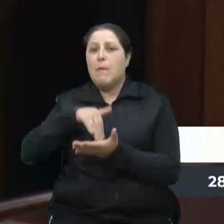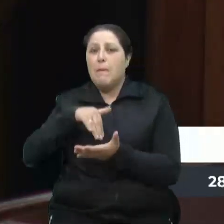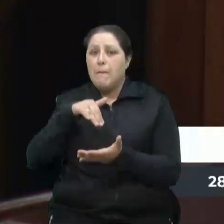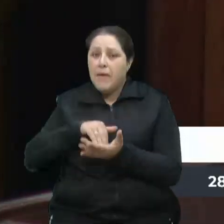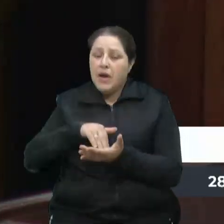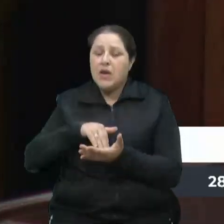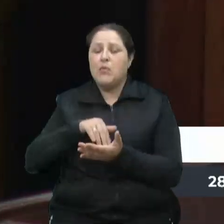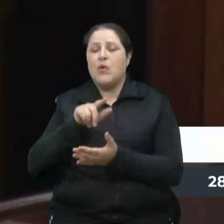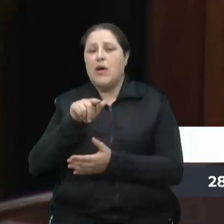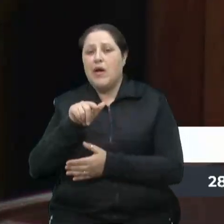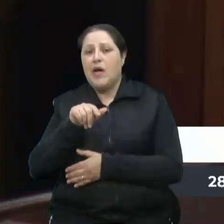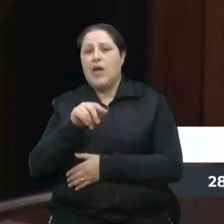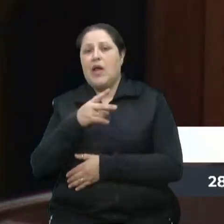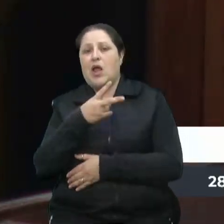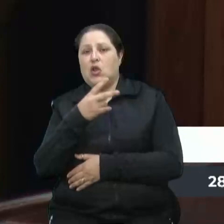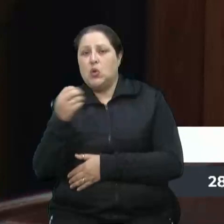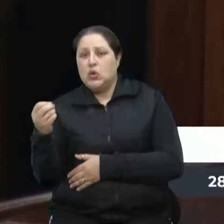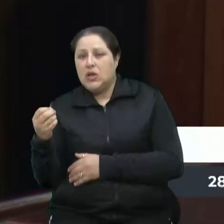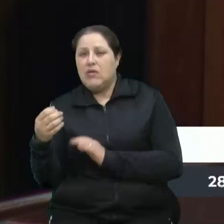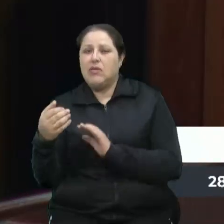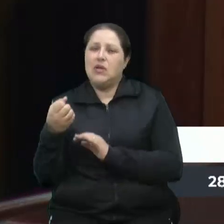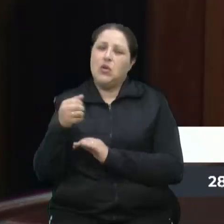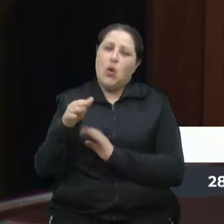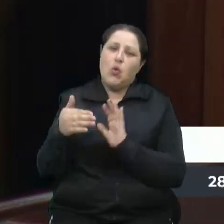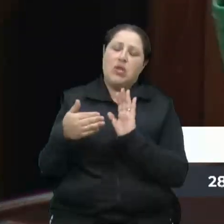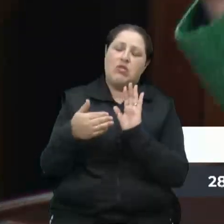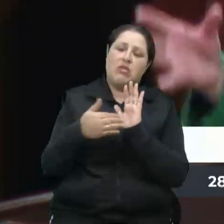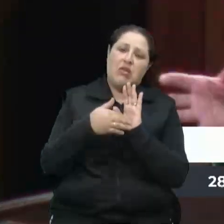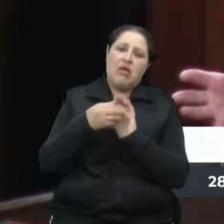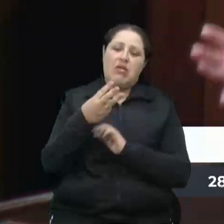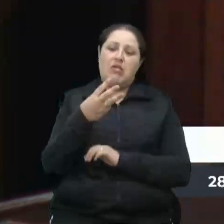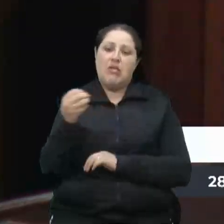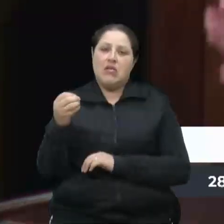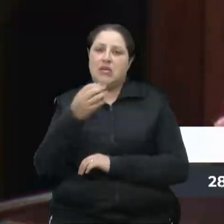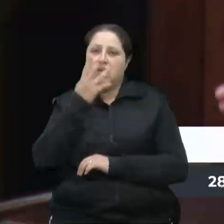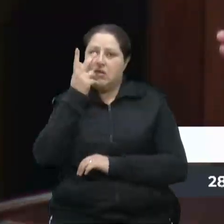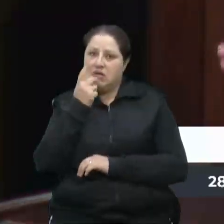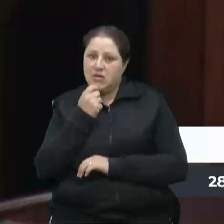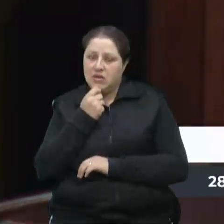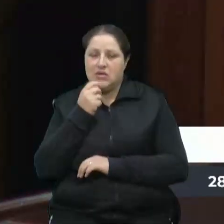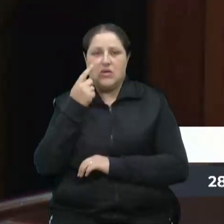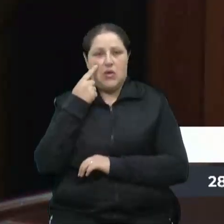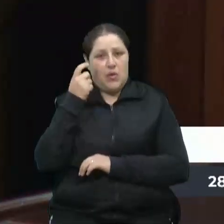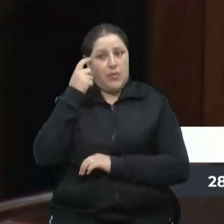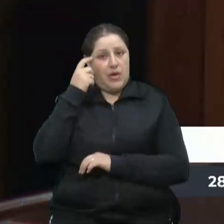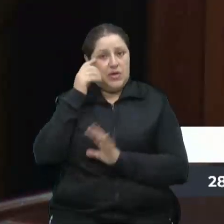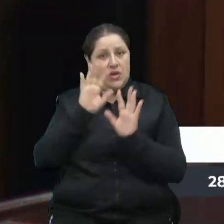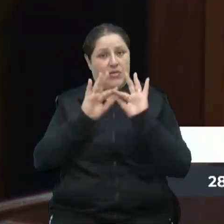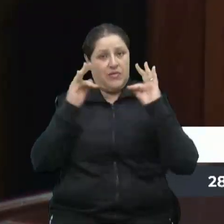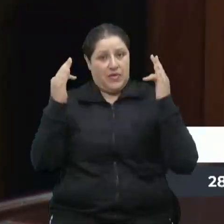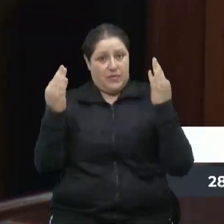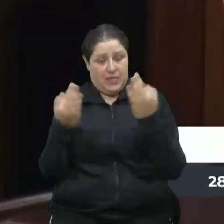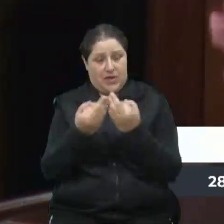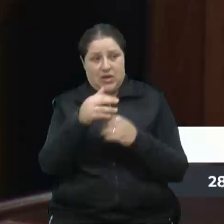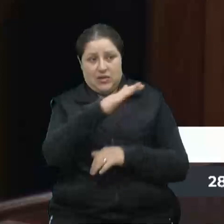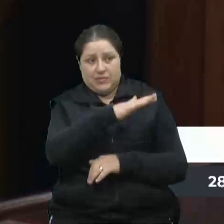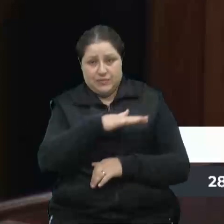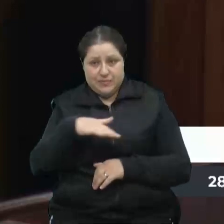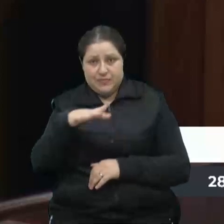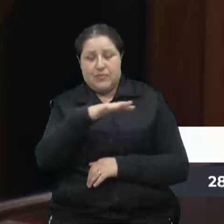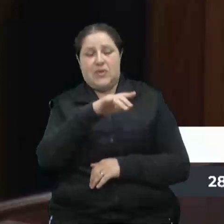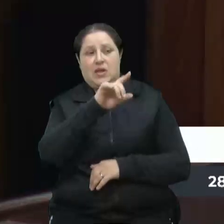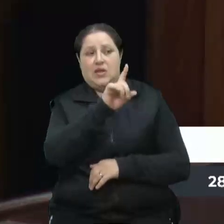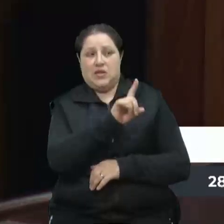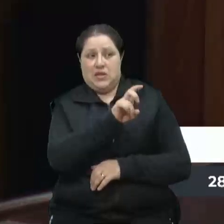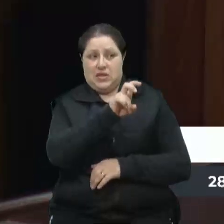a 300 crianças. Então, num cenário de 150 famílias, são